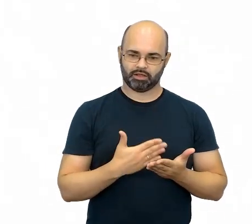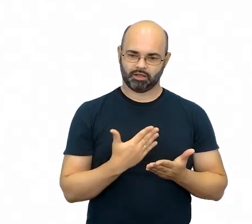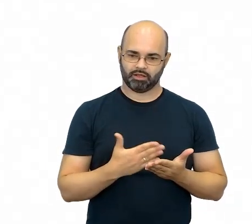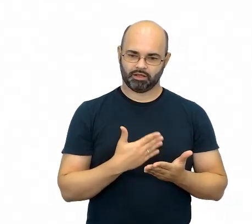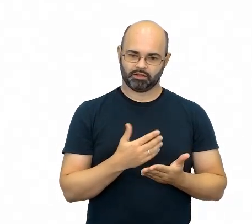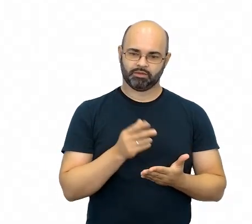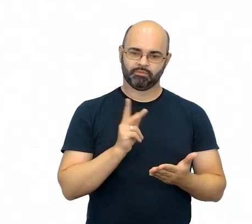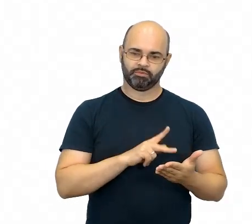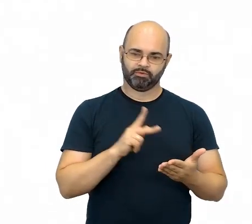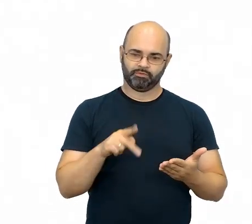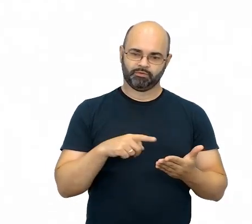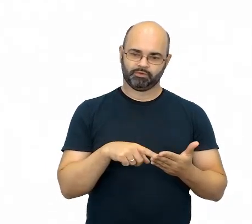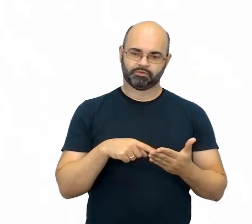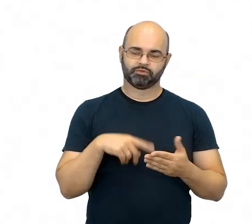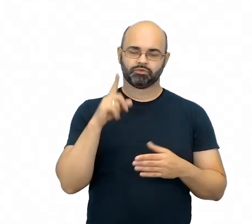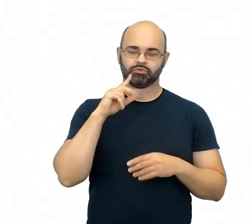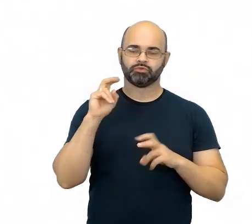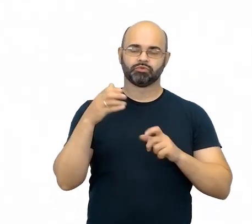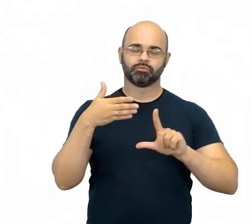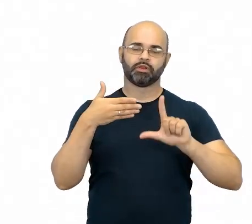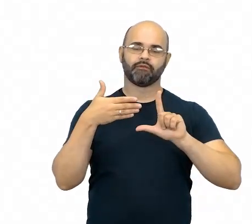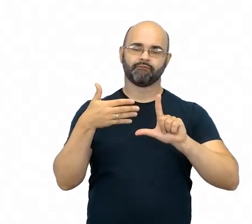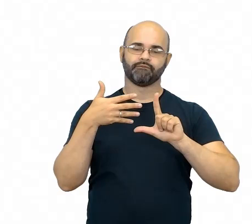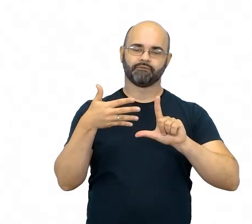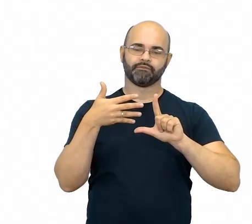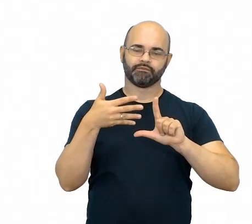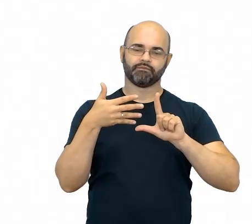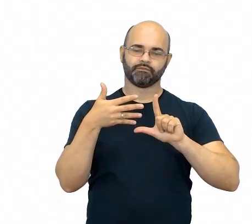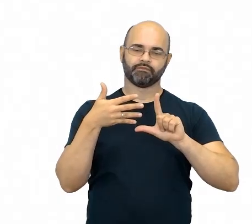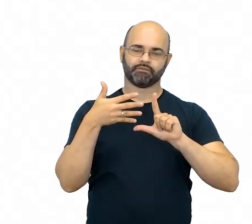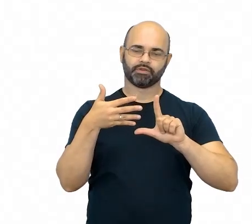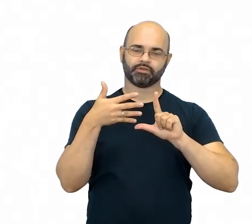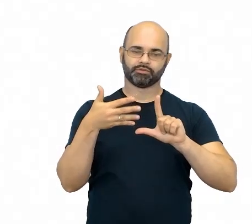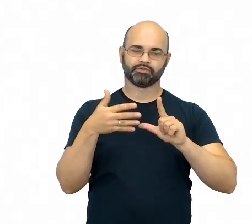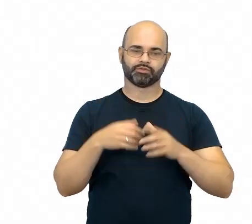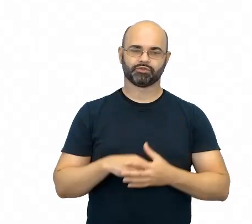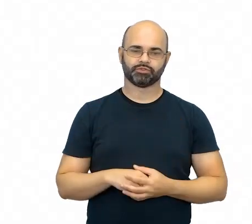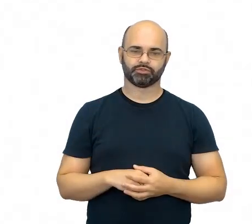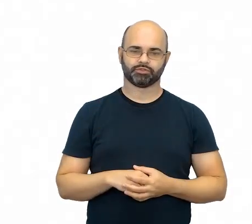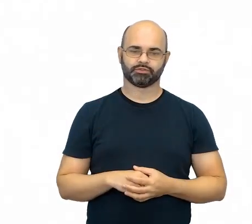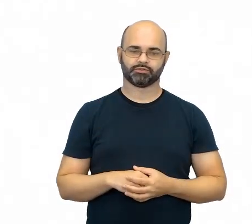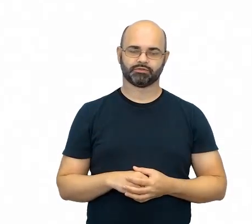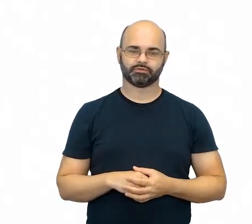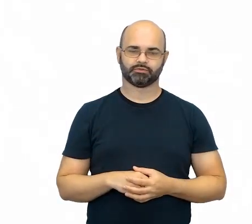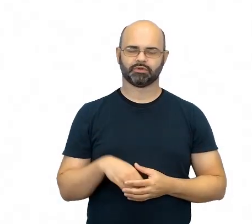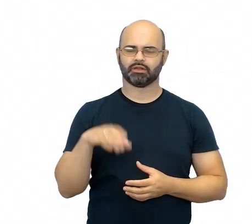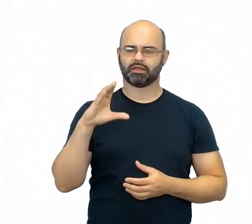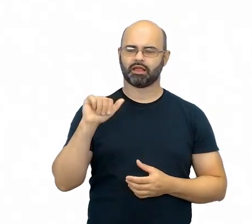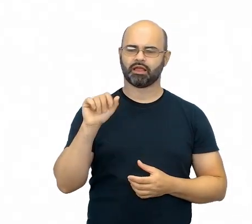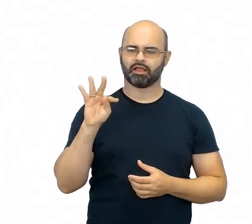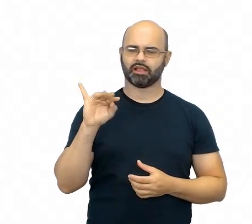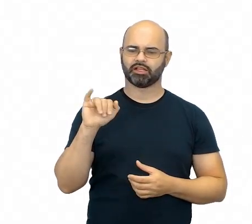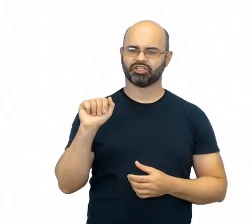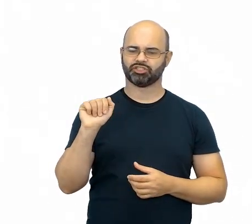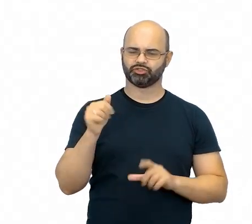de uma videoconferência com a Thelma Vaz, a Kátia Brackley, né? Tão